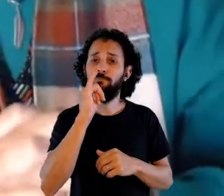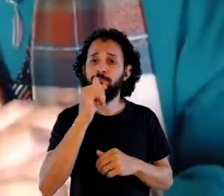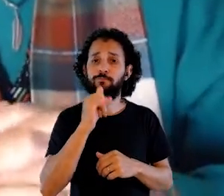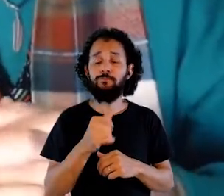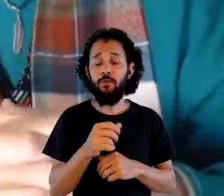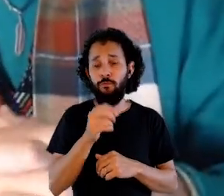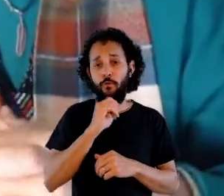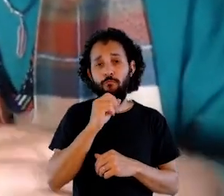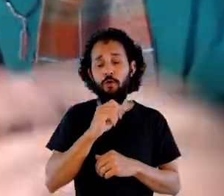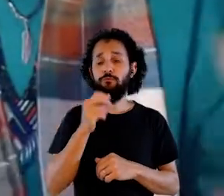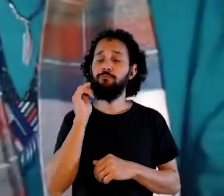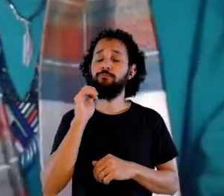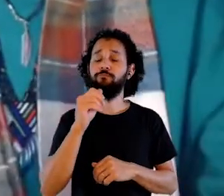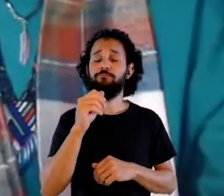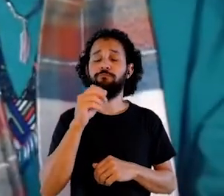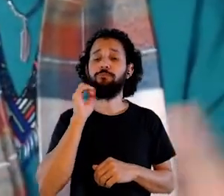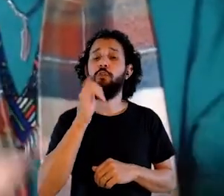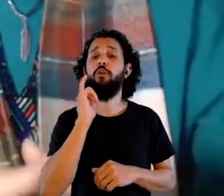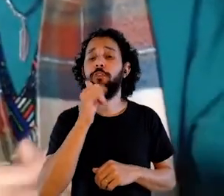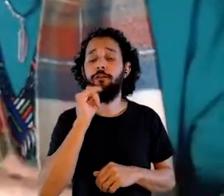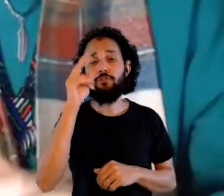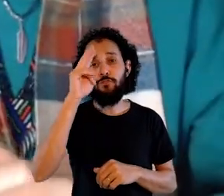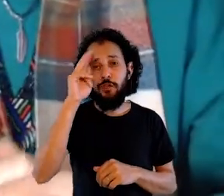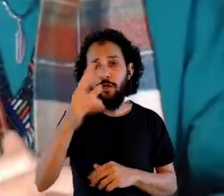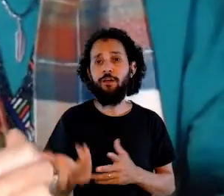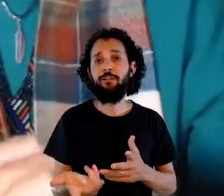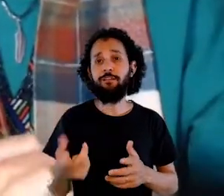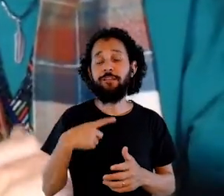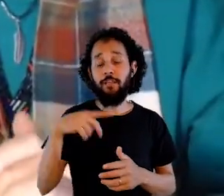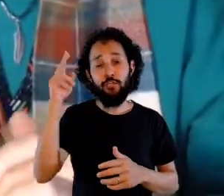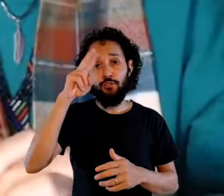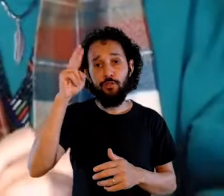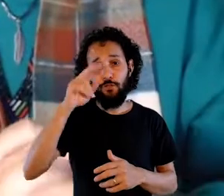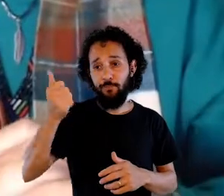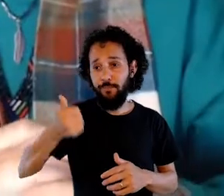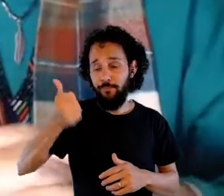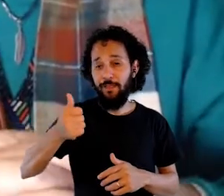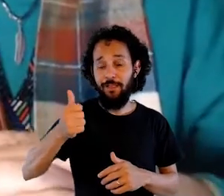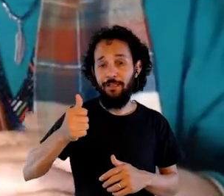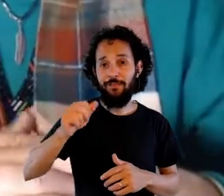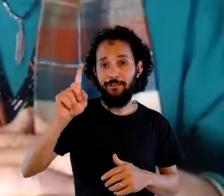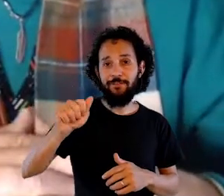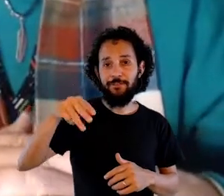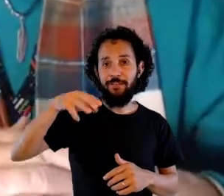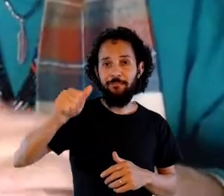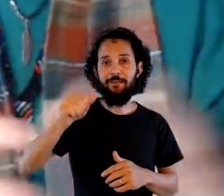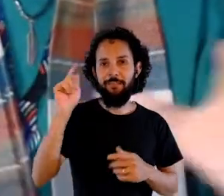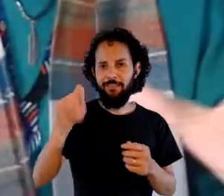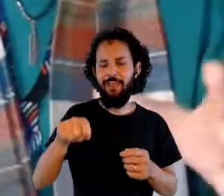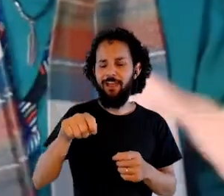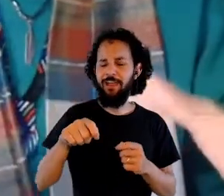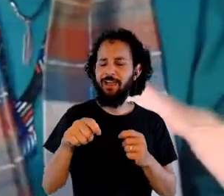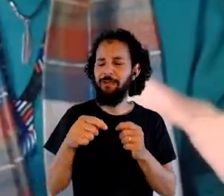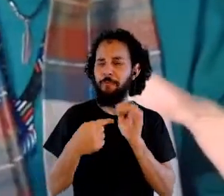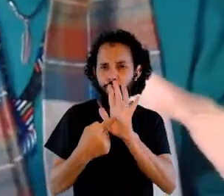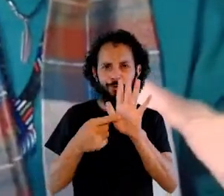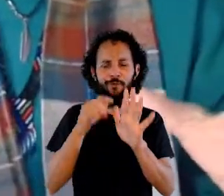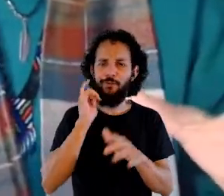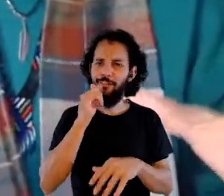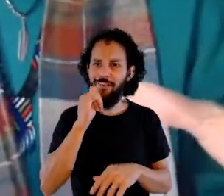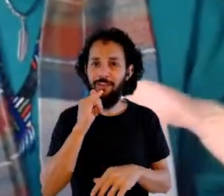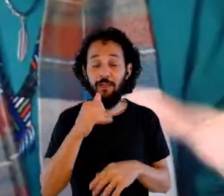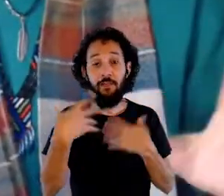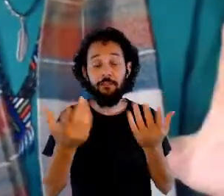Né? Tem a própria história do primeiro xamã, que eu acho que a gente poderia começar a fazer uma história aqui. Né? Então, conta-se, a primeira história vem